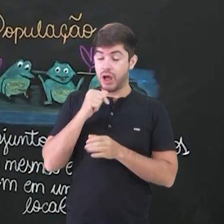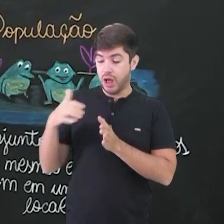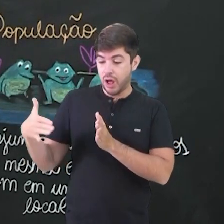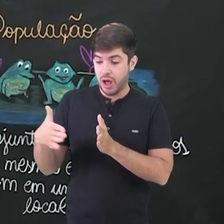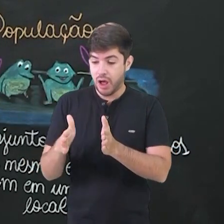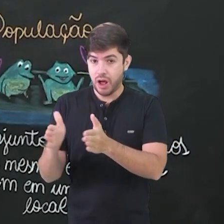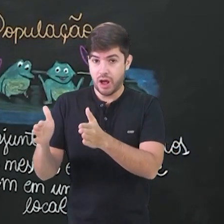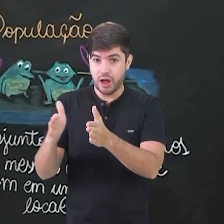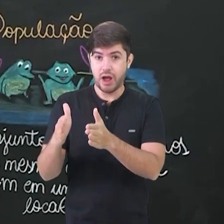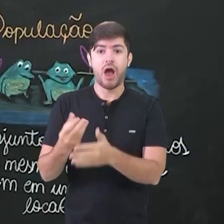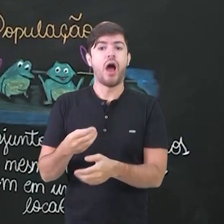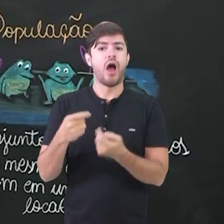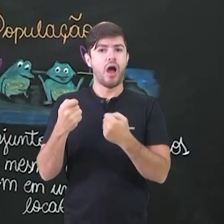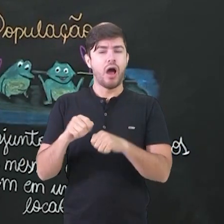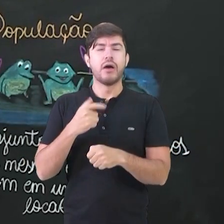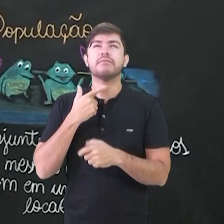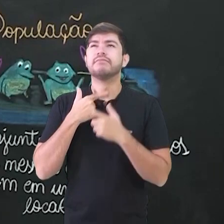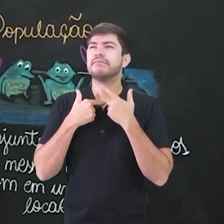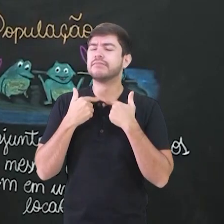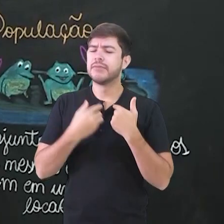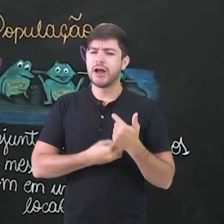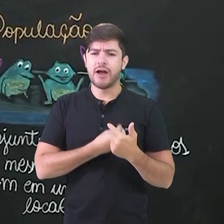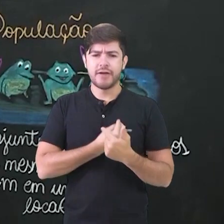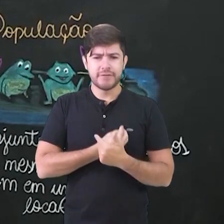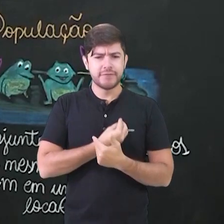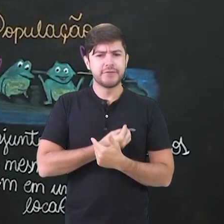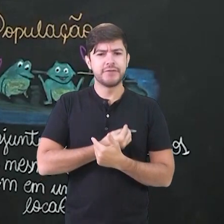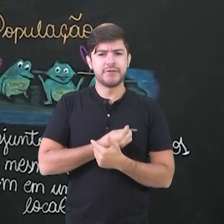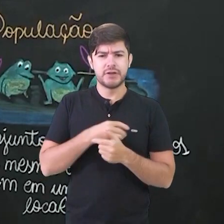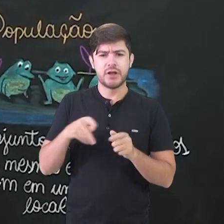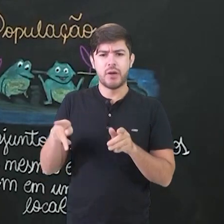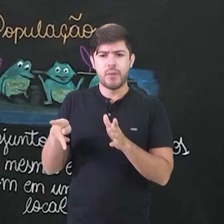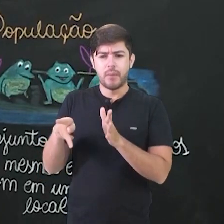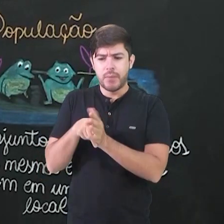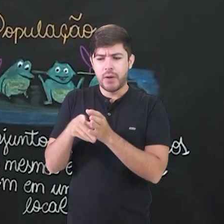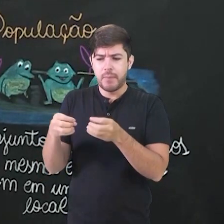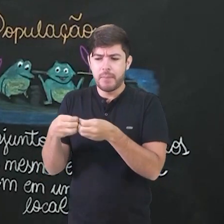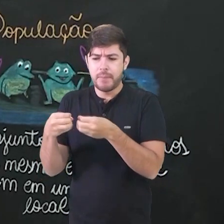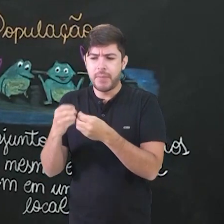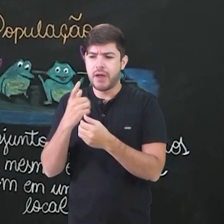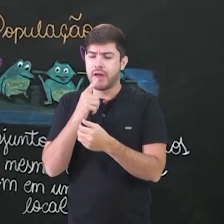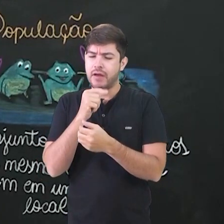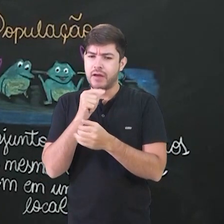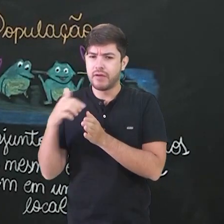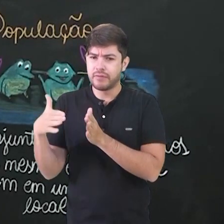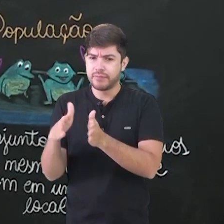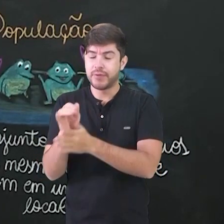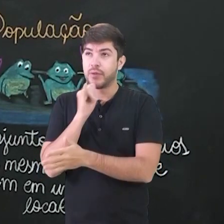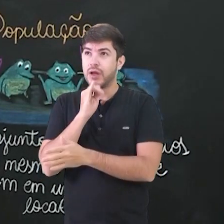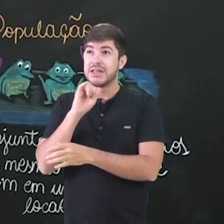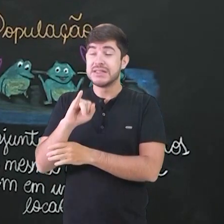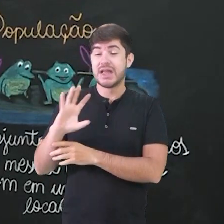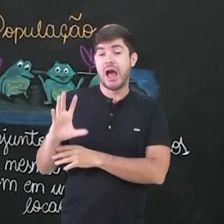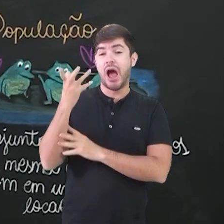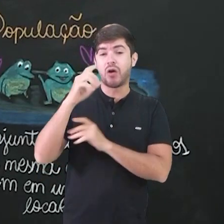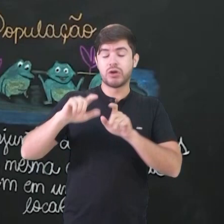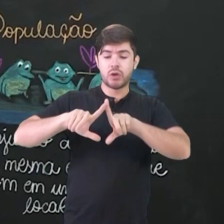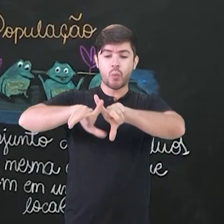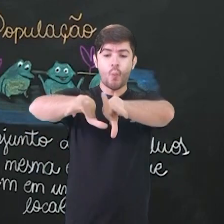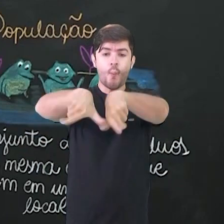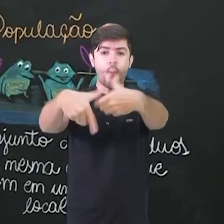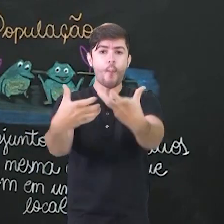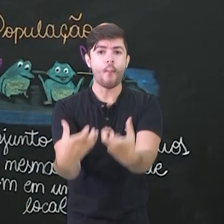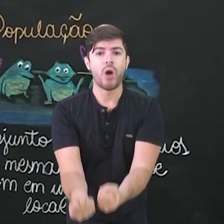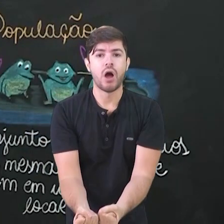Esses sapos anfíbios demandam de ambientes úmidos. E se acontece, por exemplo, uma seca,